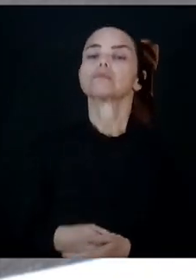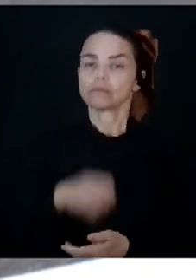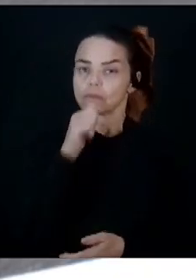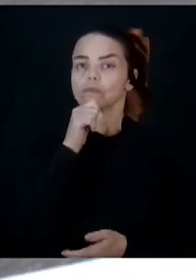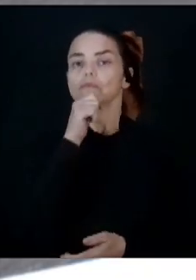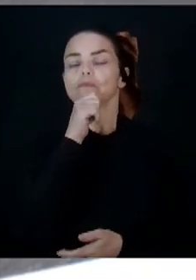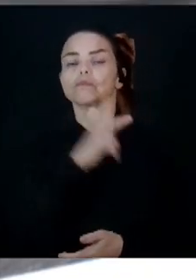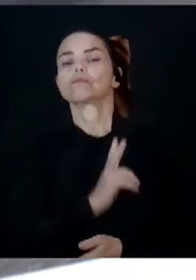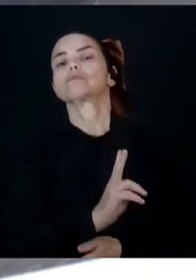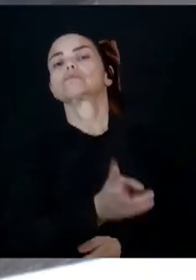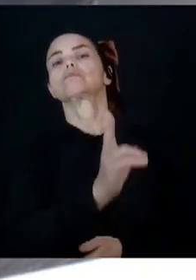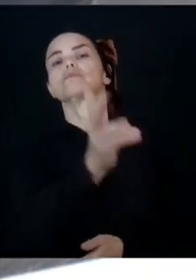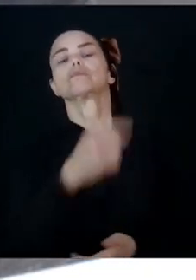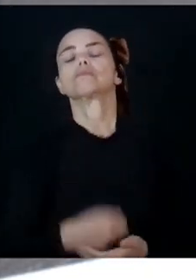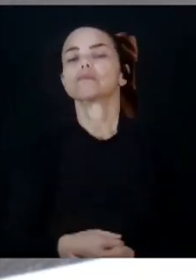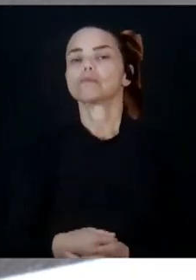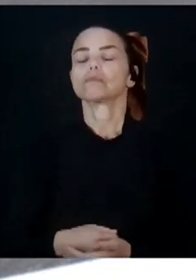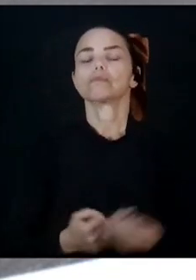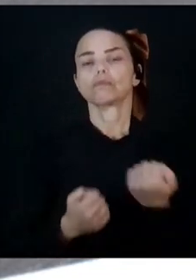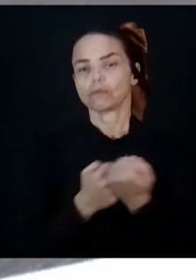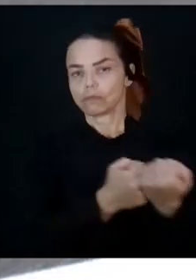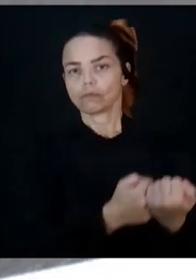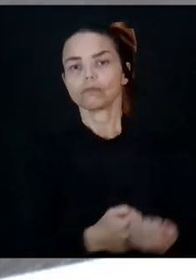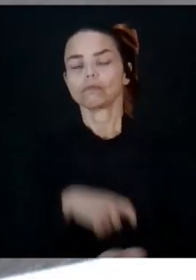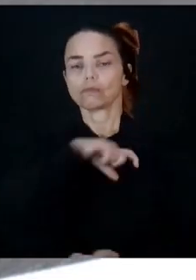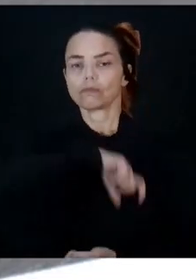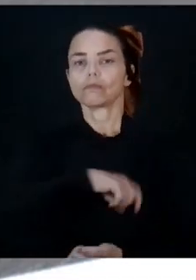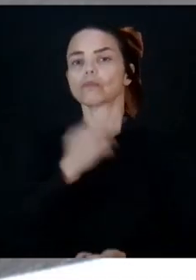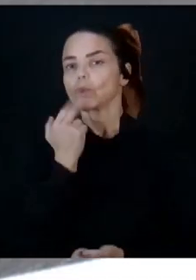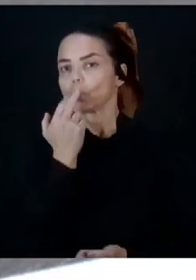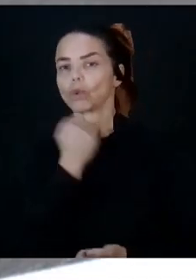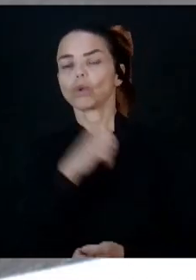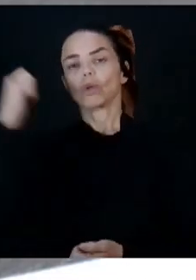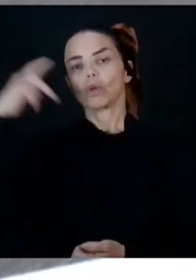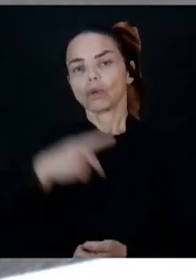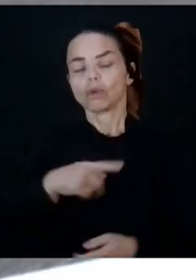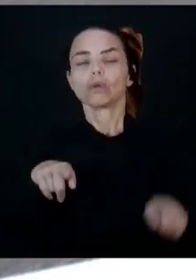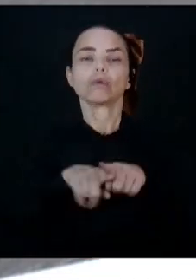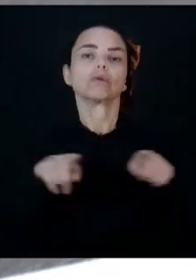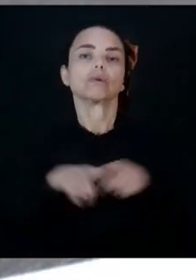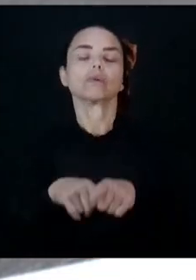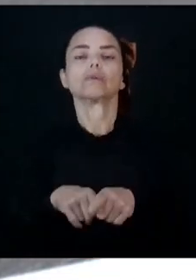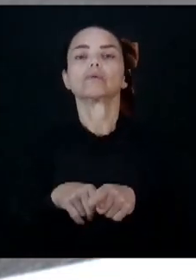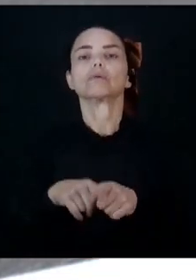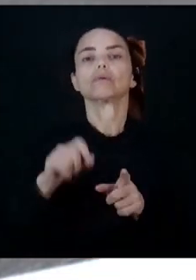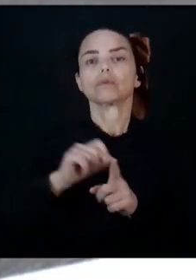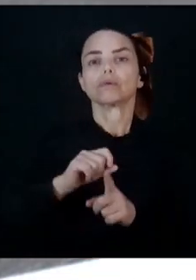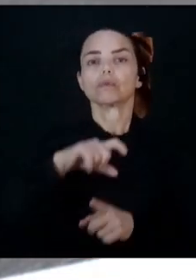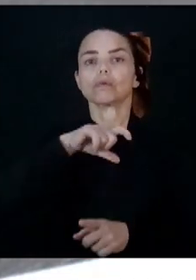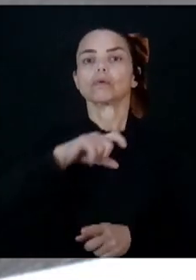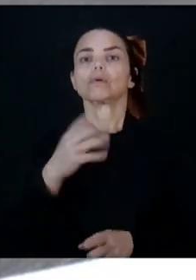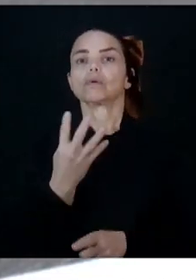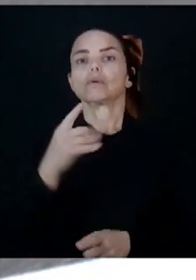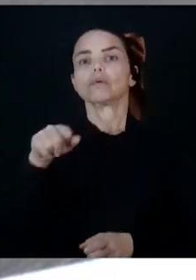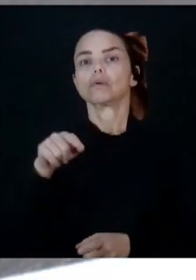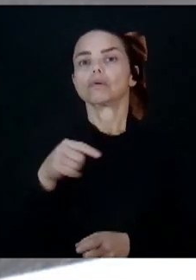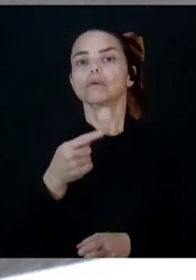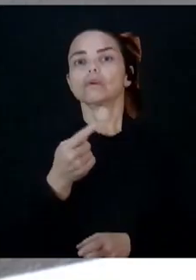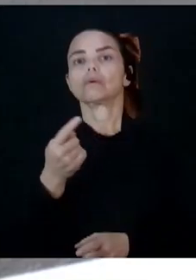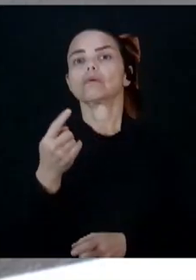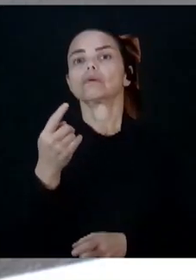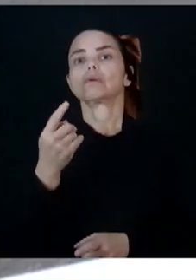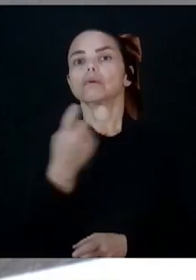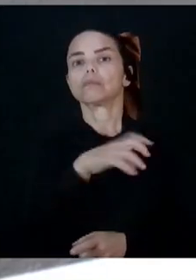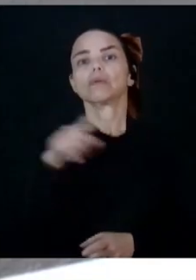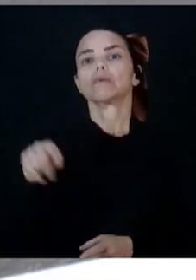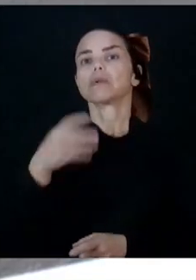né, esse aporte do vale nutricional aos aposentados. E também um reajuste de R$ 4.000 para R$ 6.000